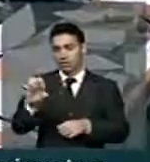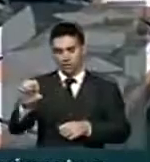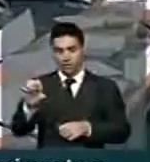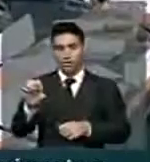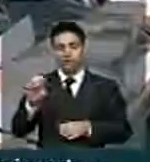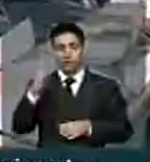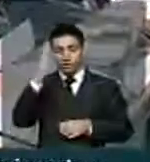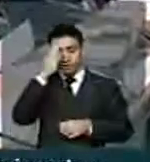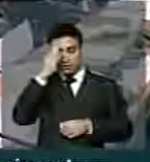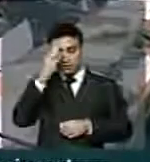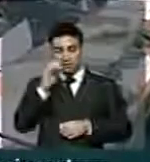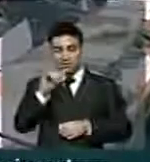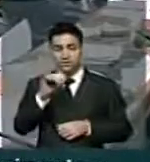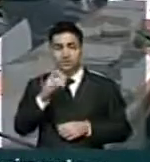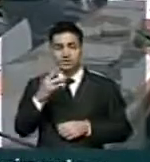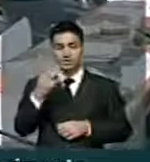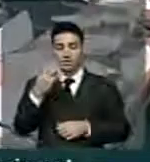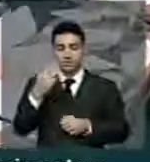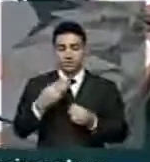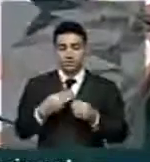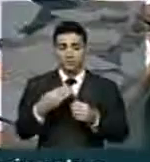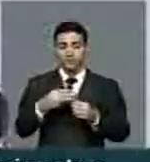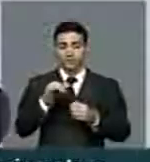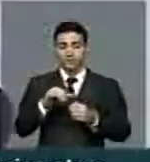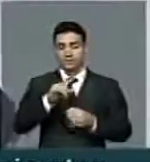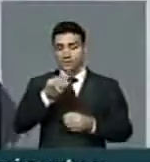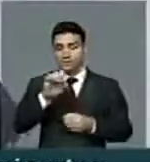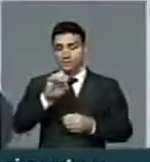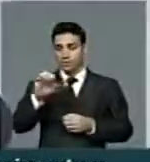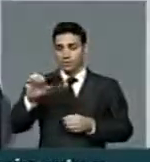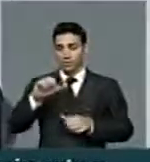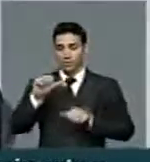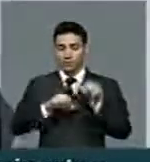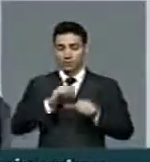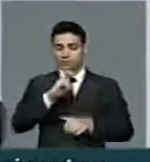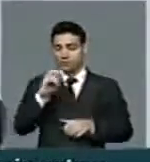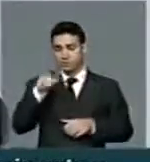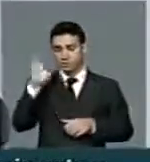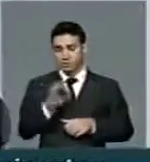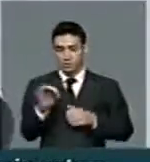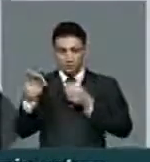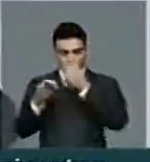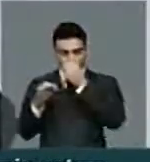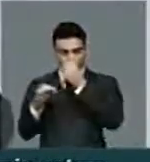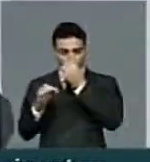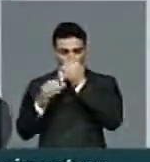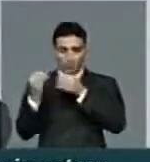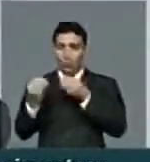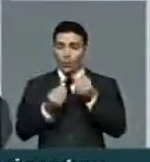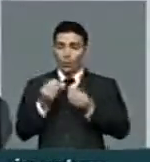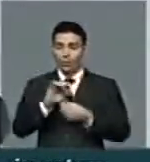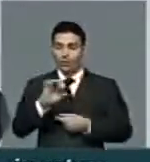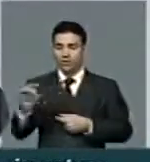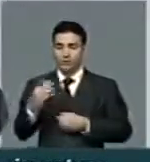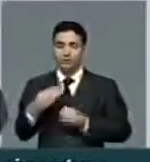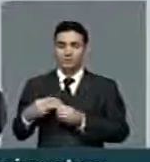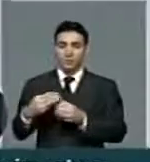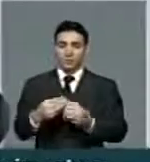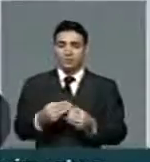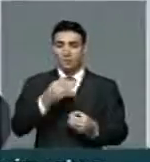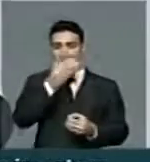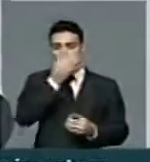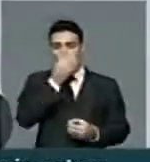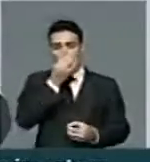município muda, se o zoneamento mudou a reserva legal para 50%, etc., como é que se dialoga com cada município. Nós